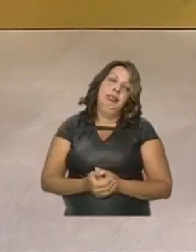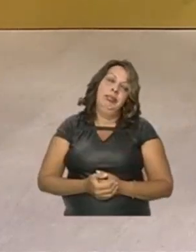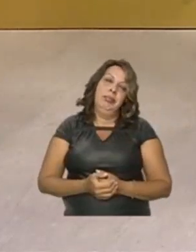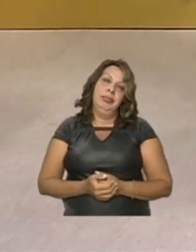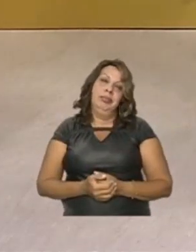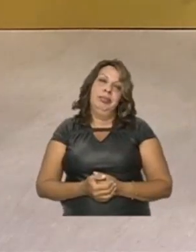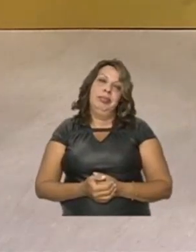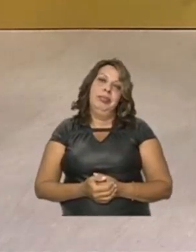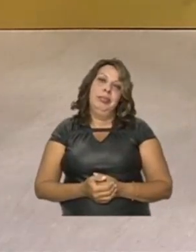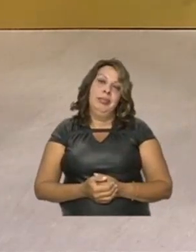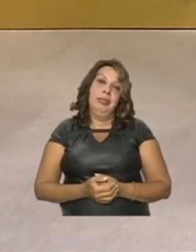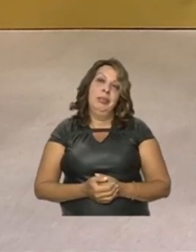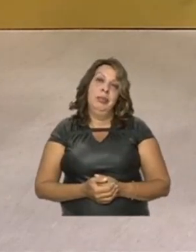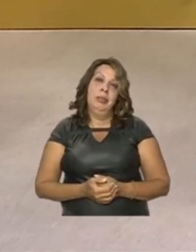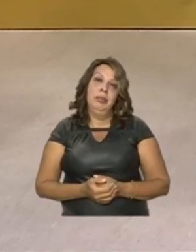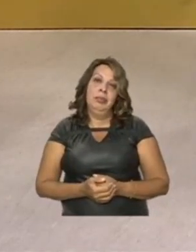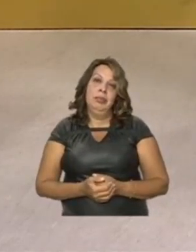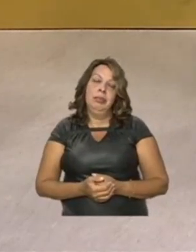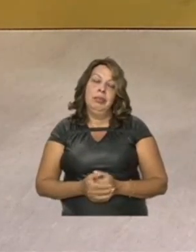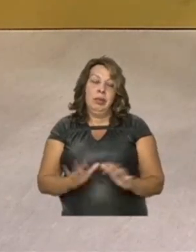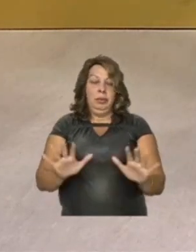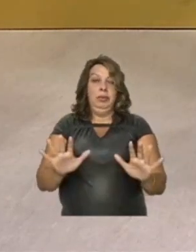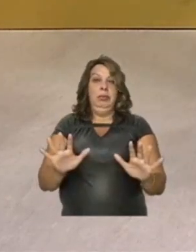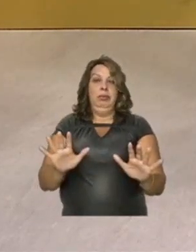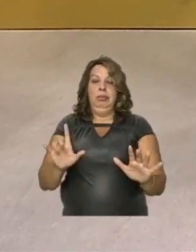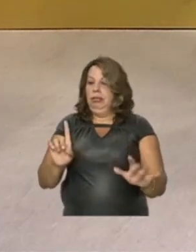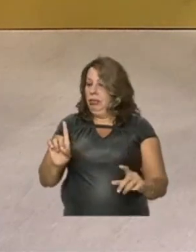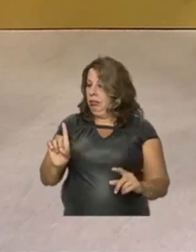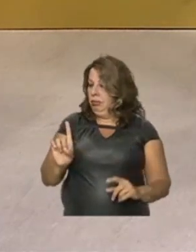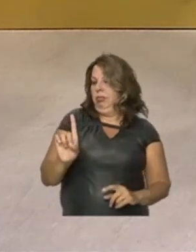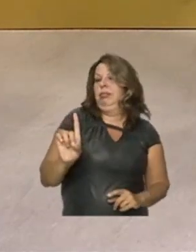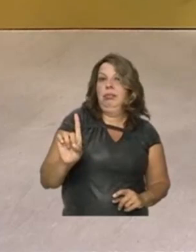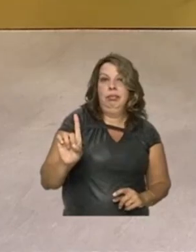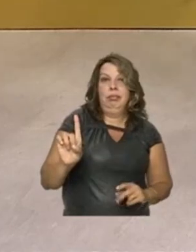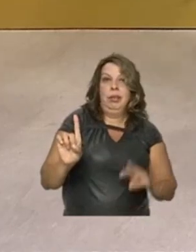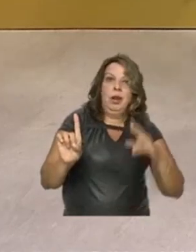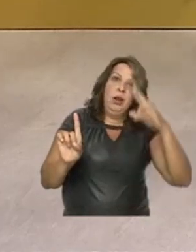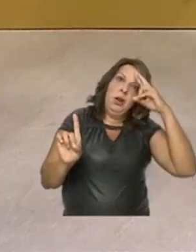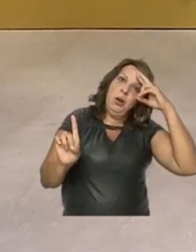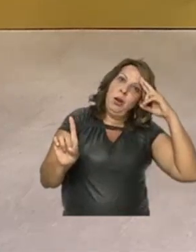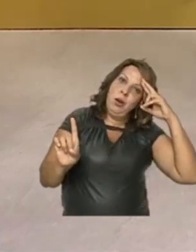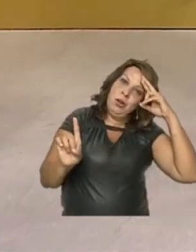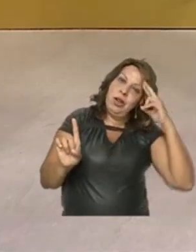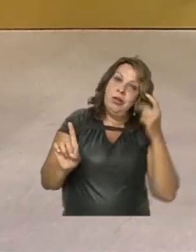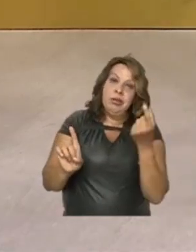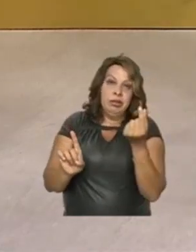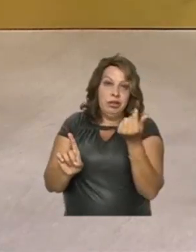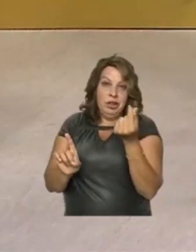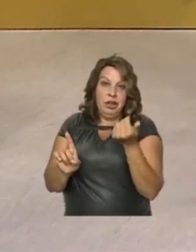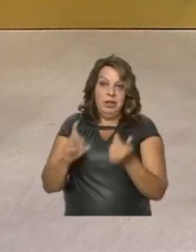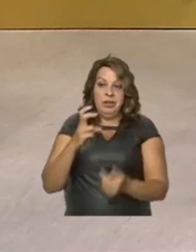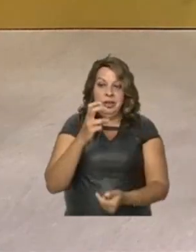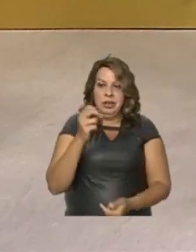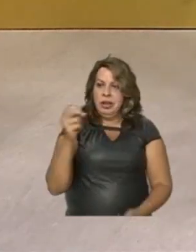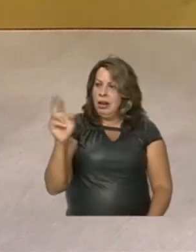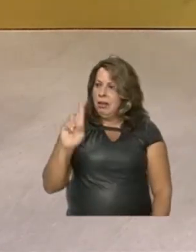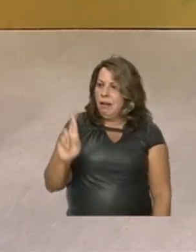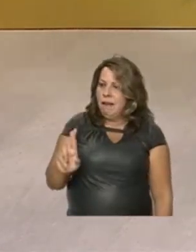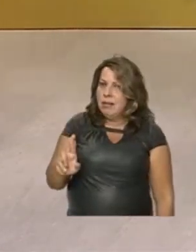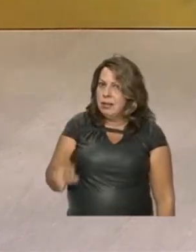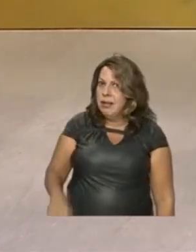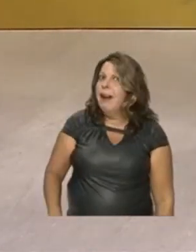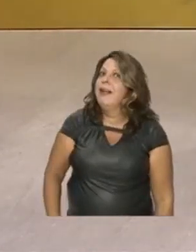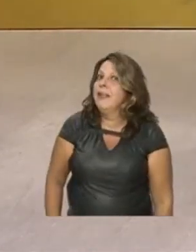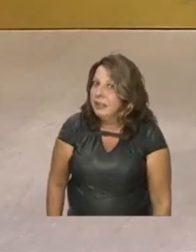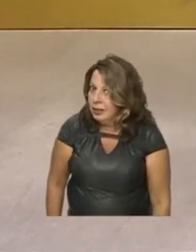e Amanhecer. Aí do nada aparece ele, Rogério de Melo, com R$500, hein? E aí?